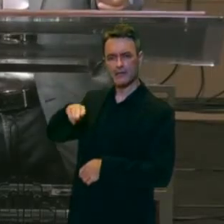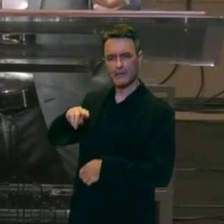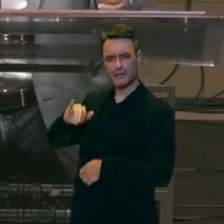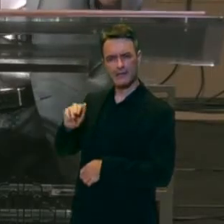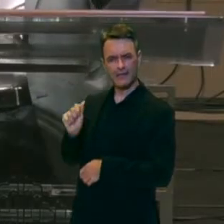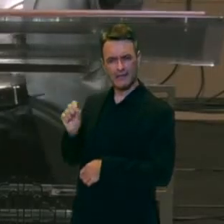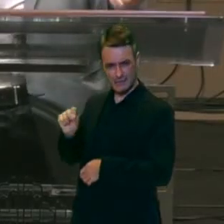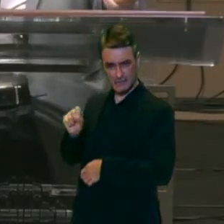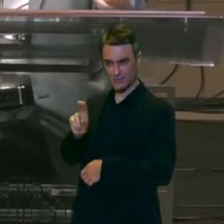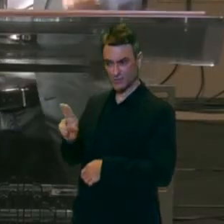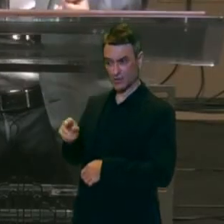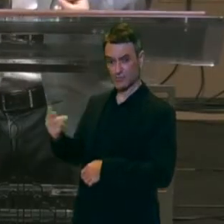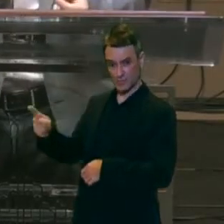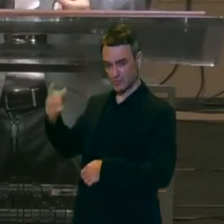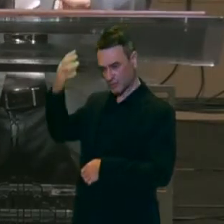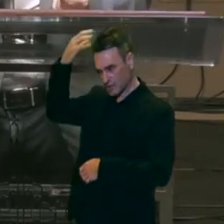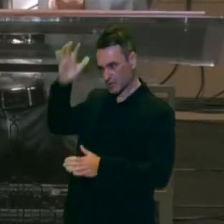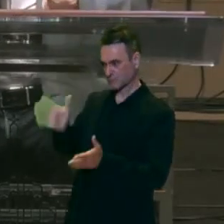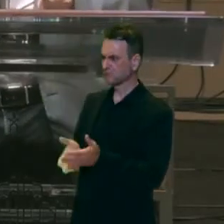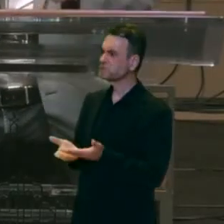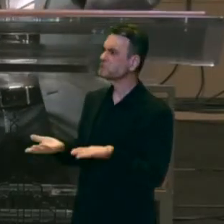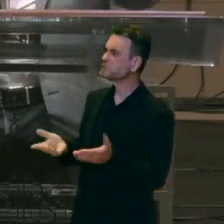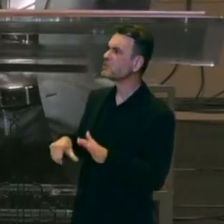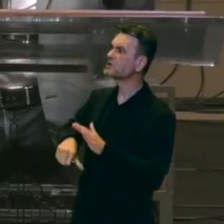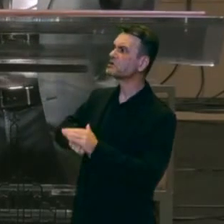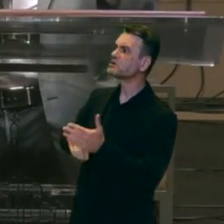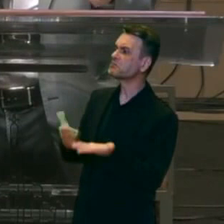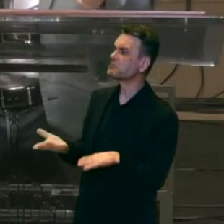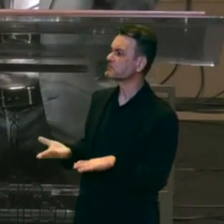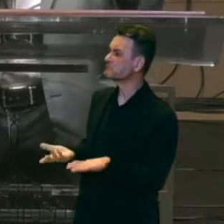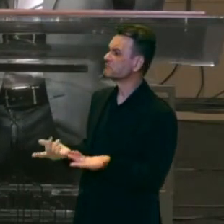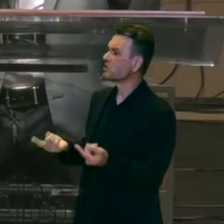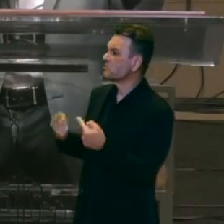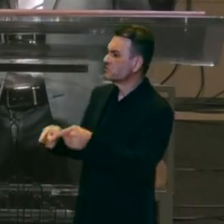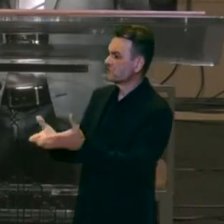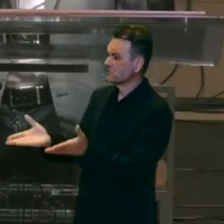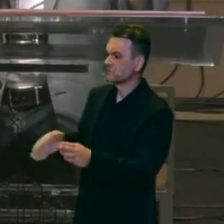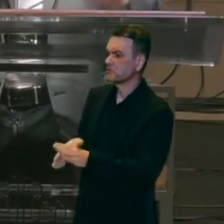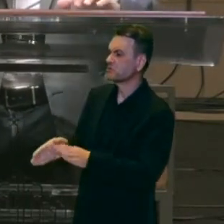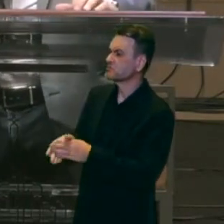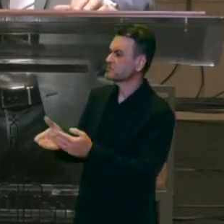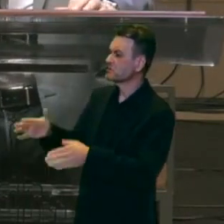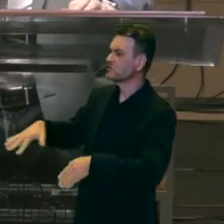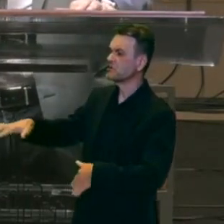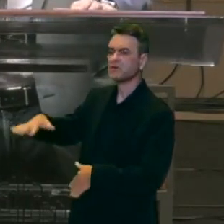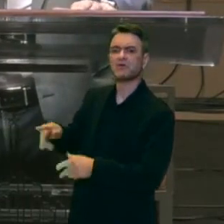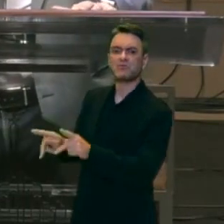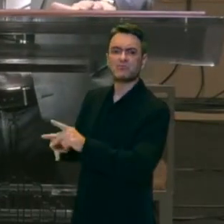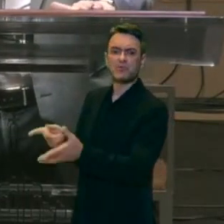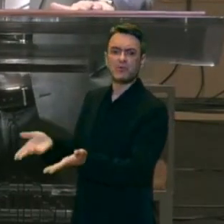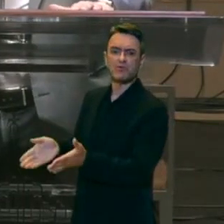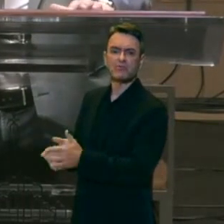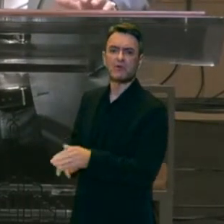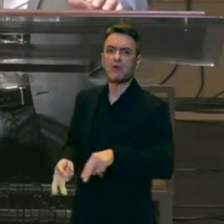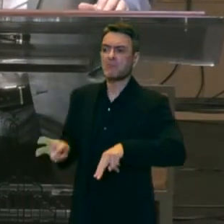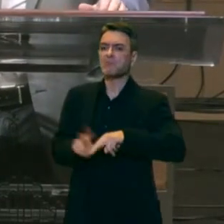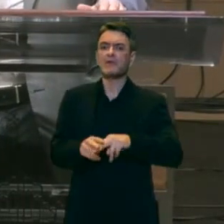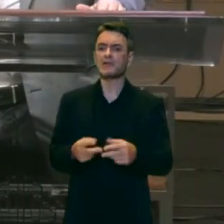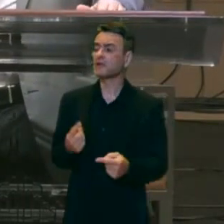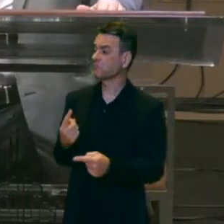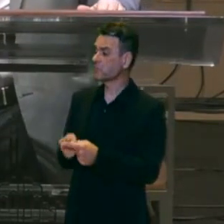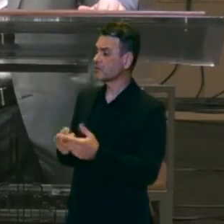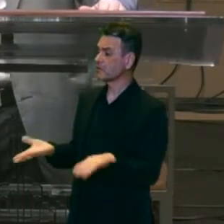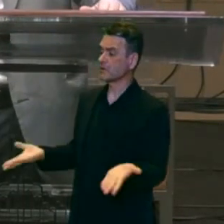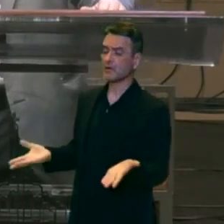contra você, ou contra os seus conselheiros, ou contra este povo, para que você me mandasse para a prisão? Onde estão